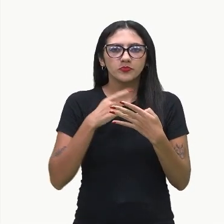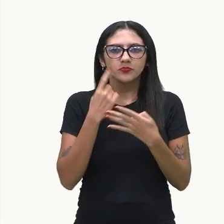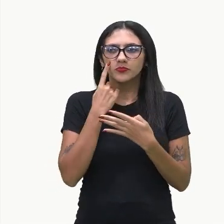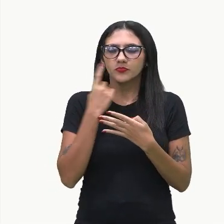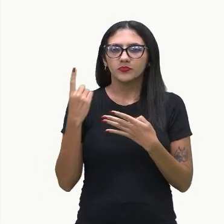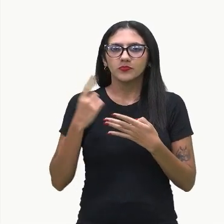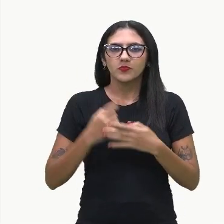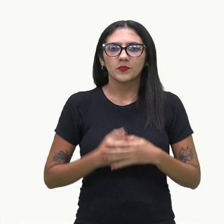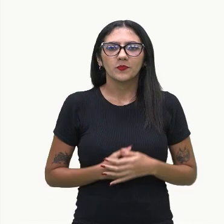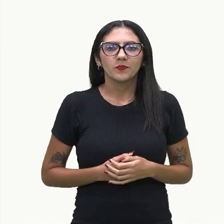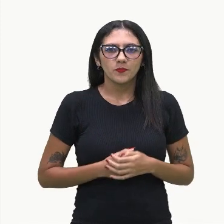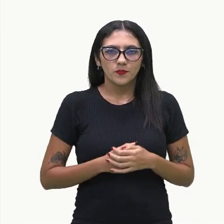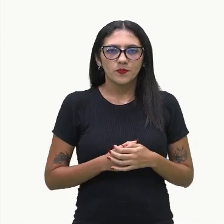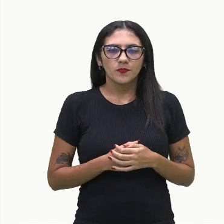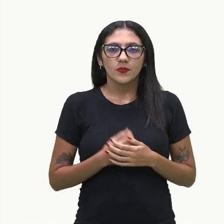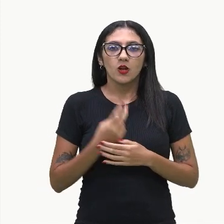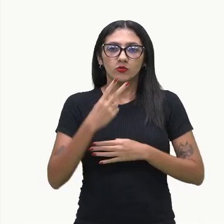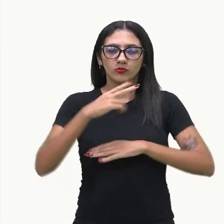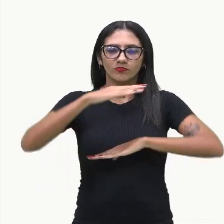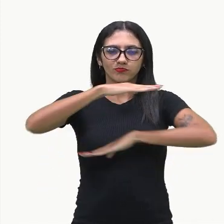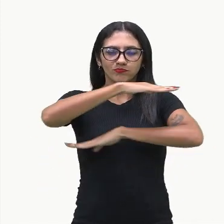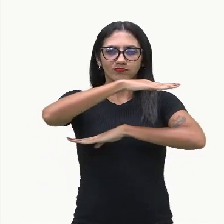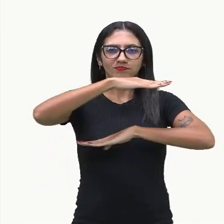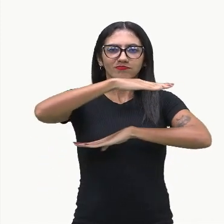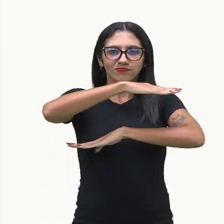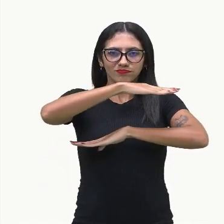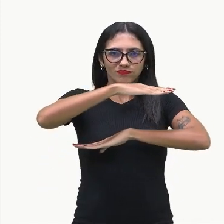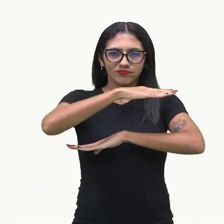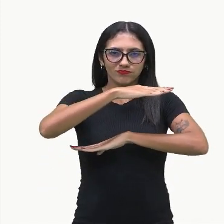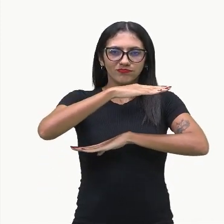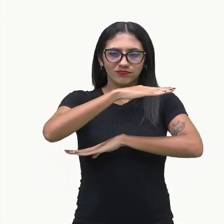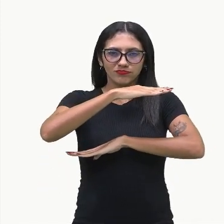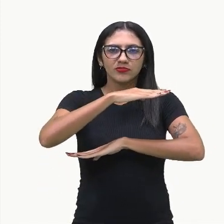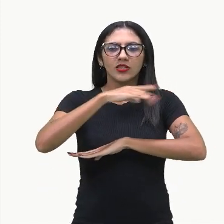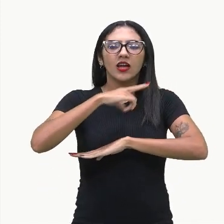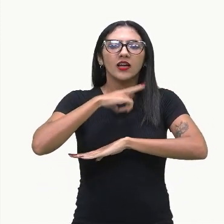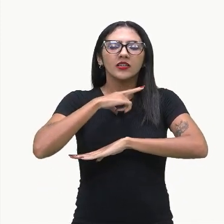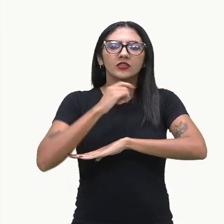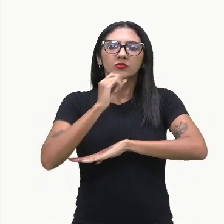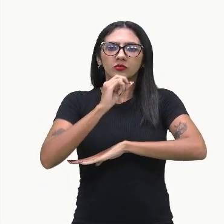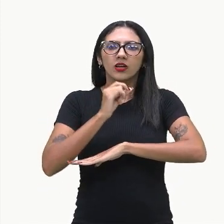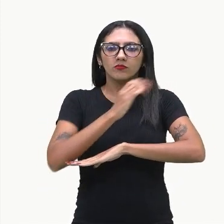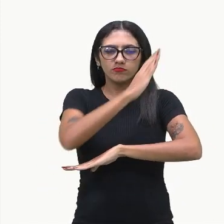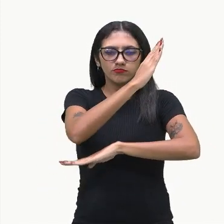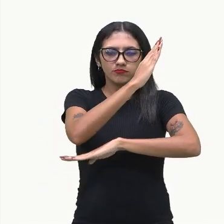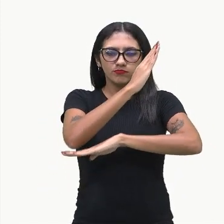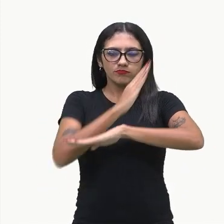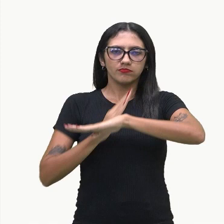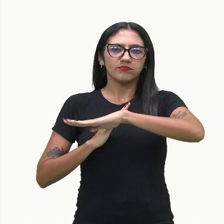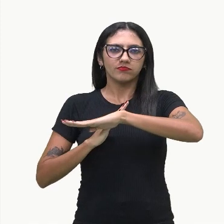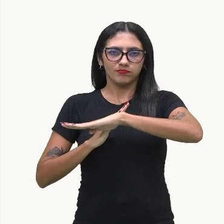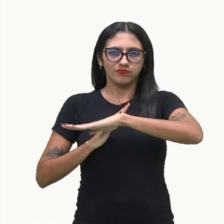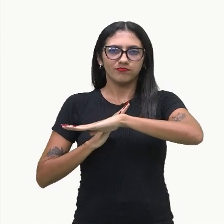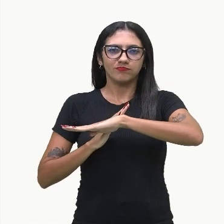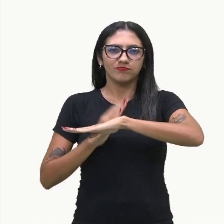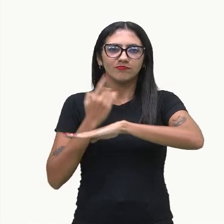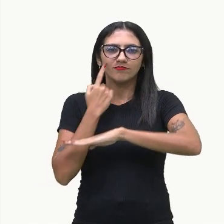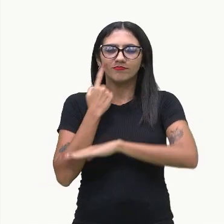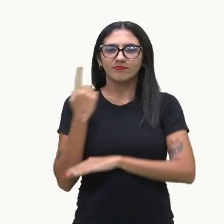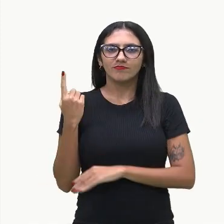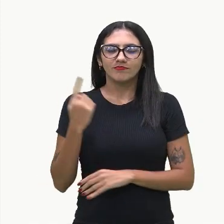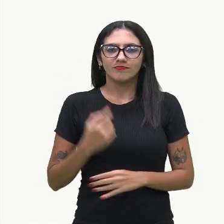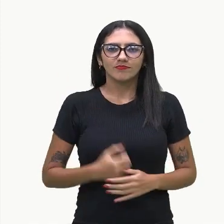ó, duas retas paralelas que foram interceptadas, atravessadas, cortadas por